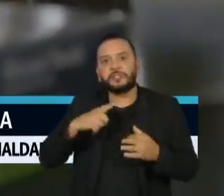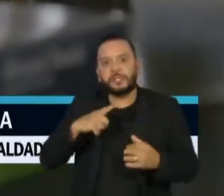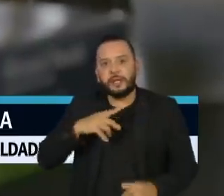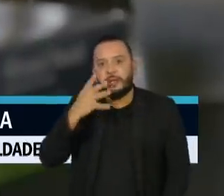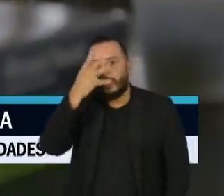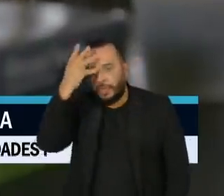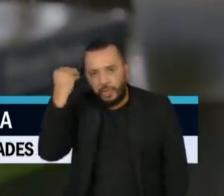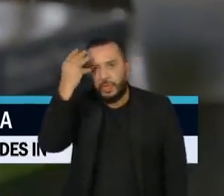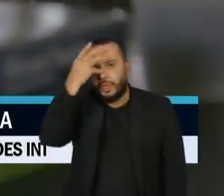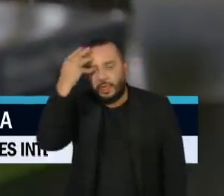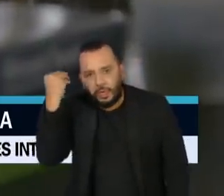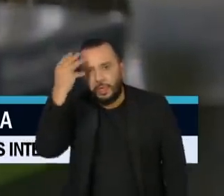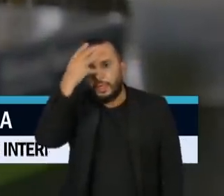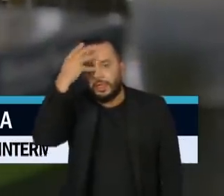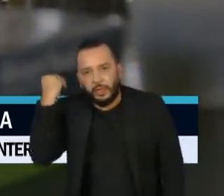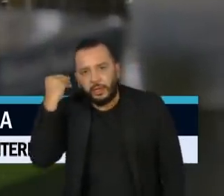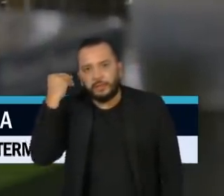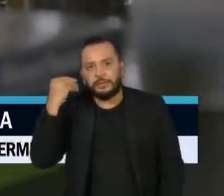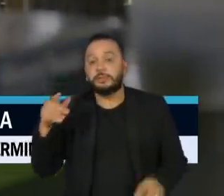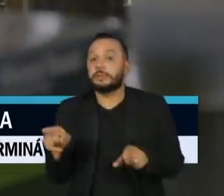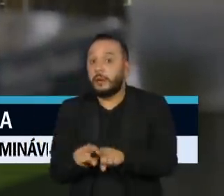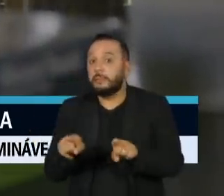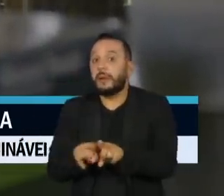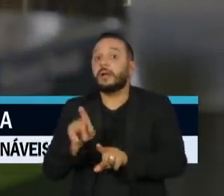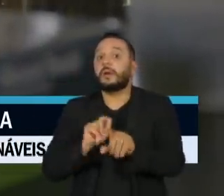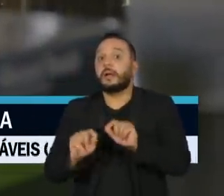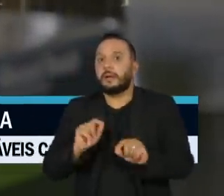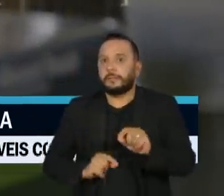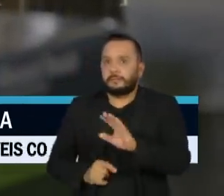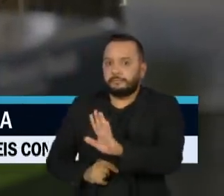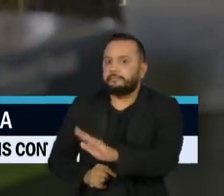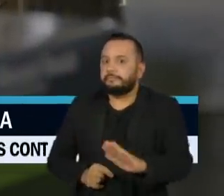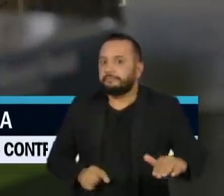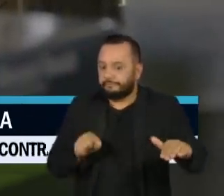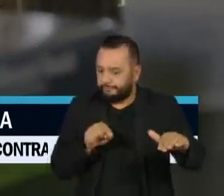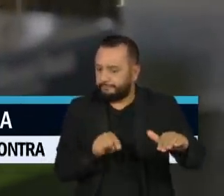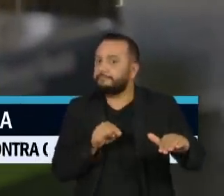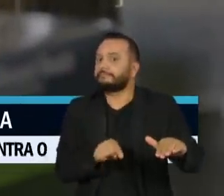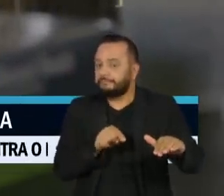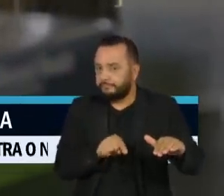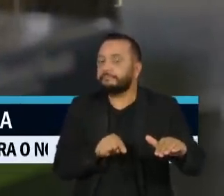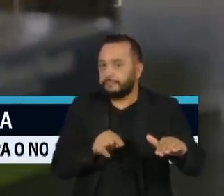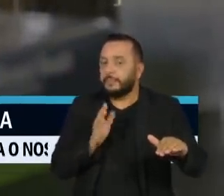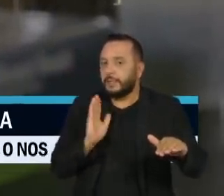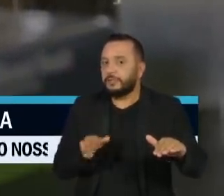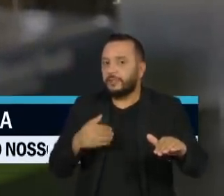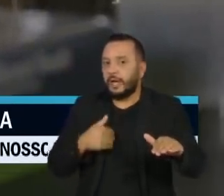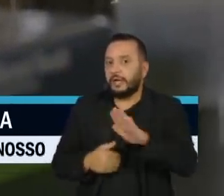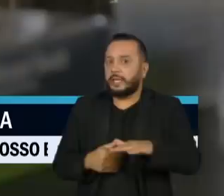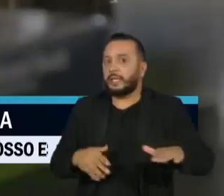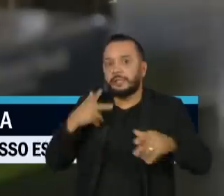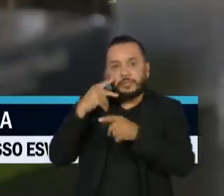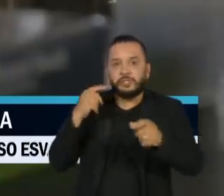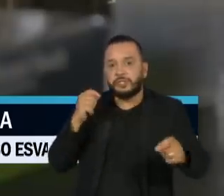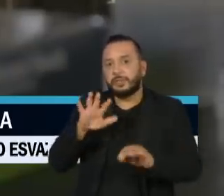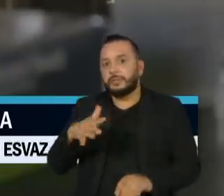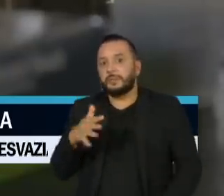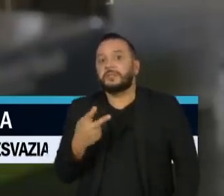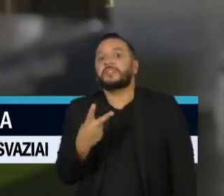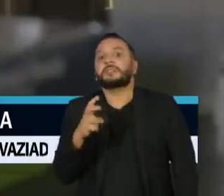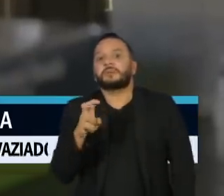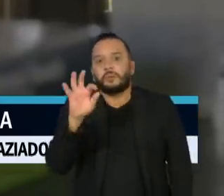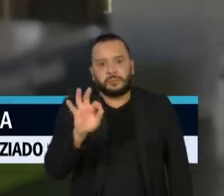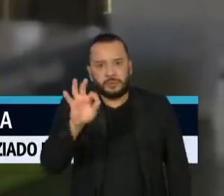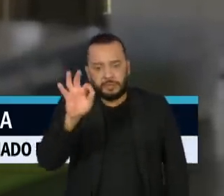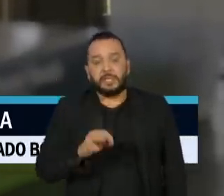Além disso, olhando para as crianças, nesse diagnóstico situacional geral de saúde, mais ou menos 25% das crianças